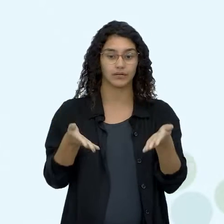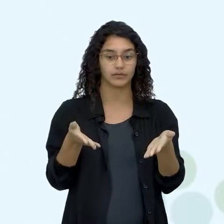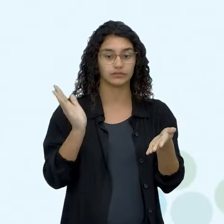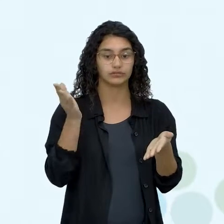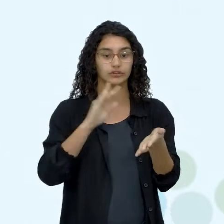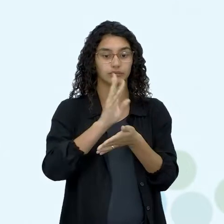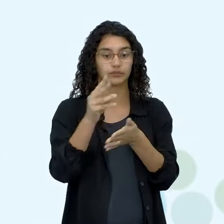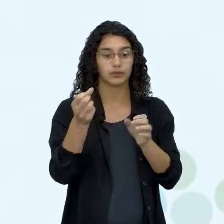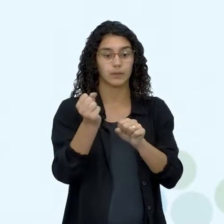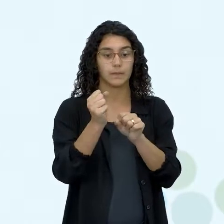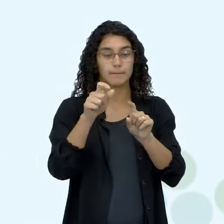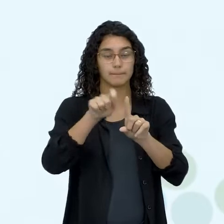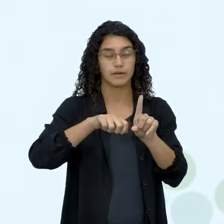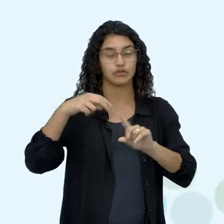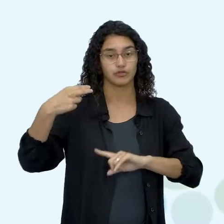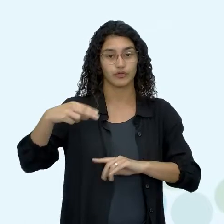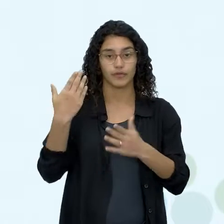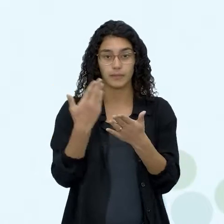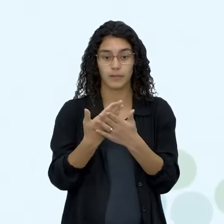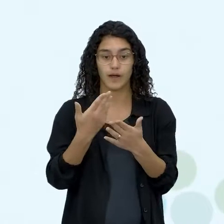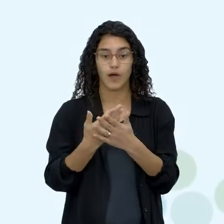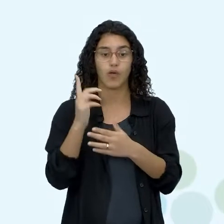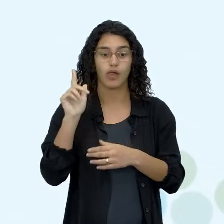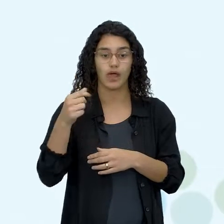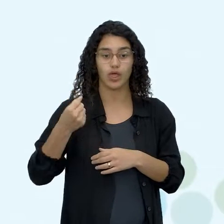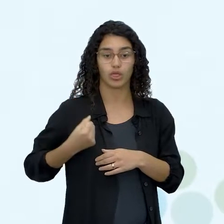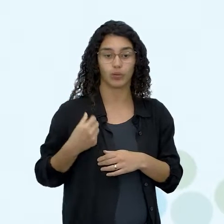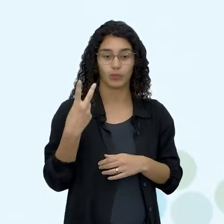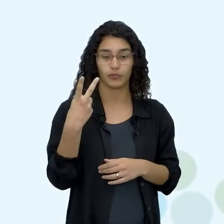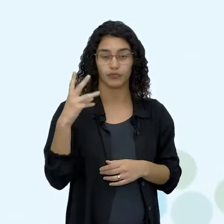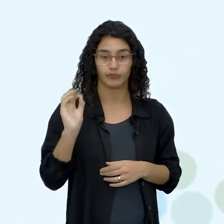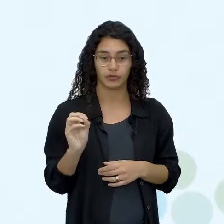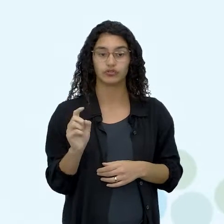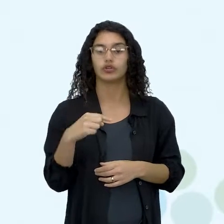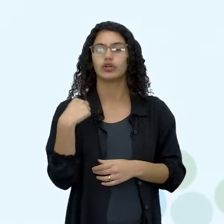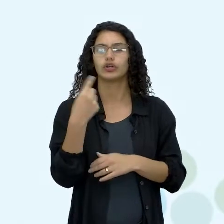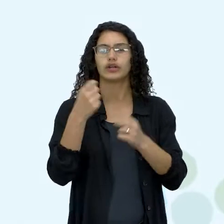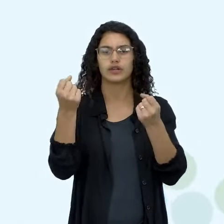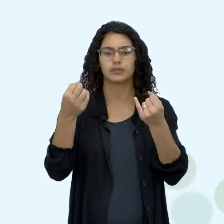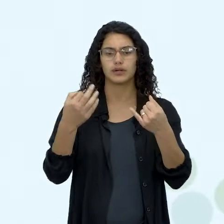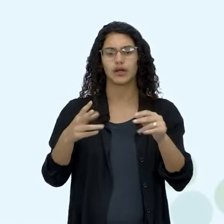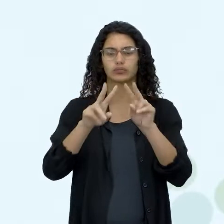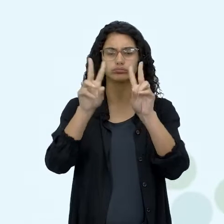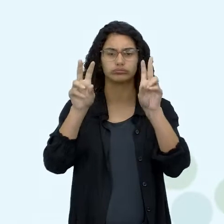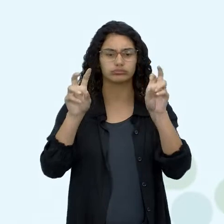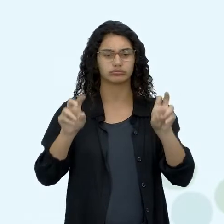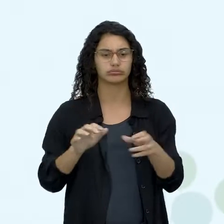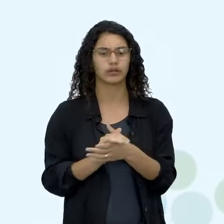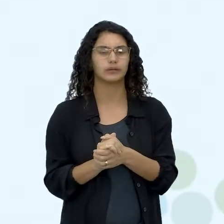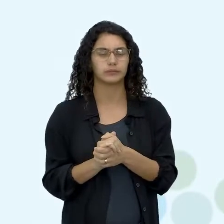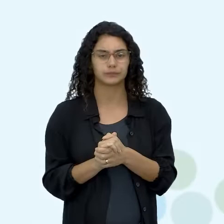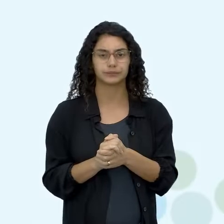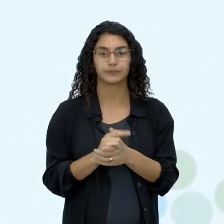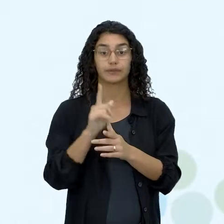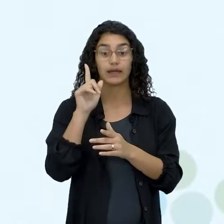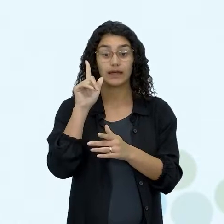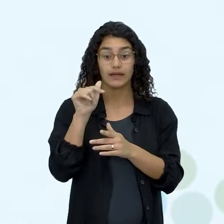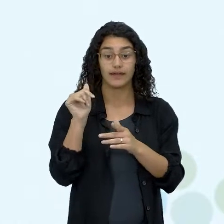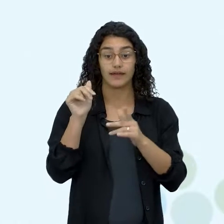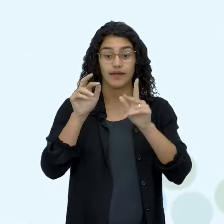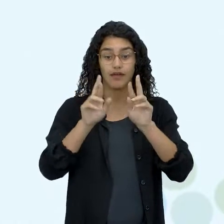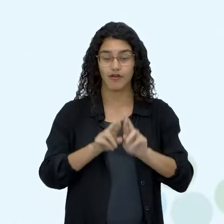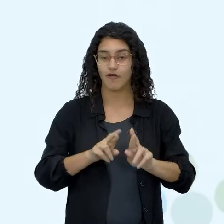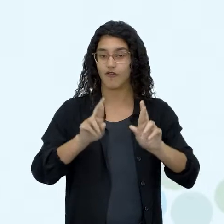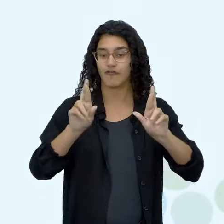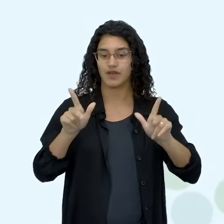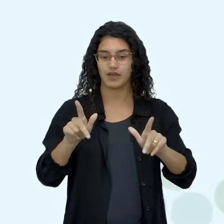entrando em novembro. A aula é a número 20 e a gente vai falar de um tema que acaba